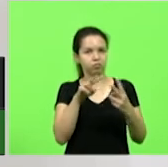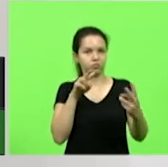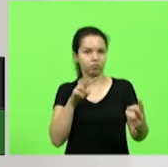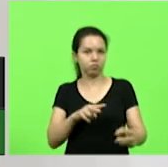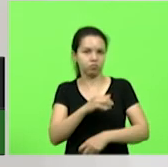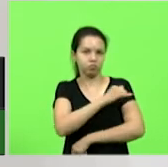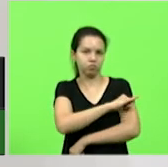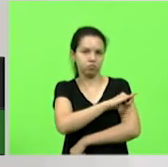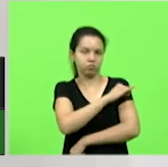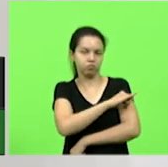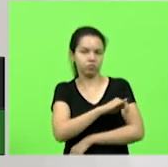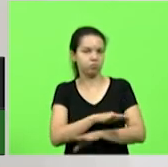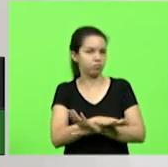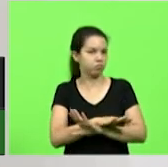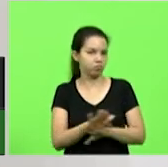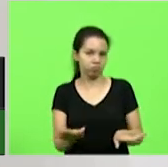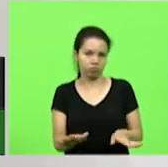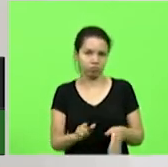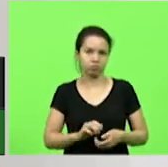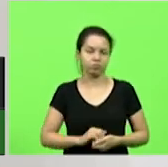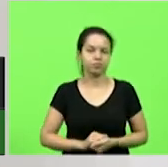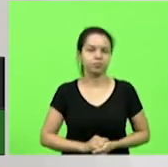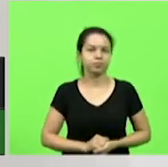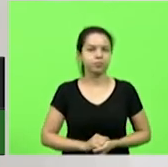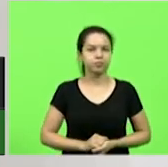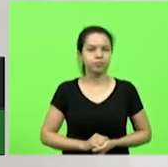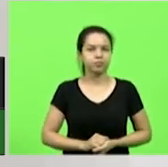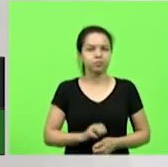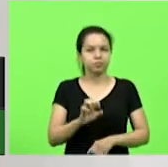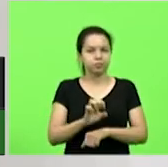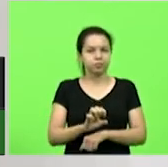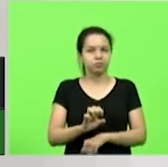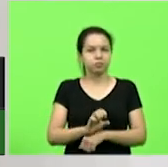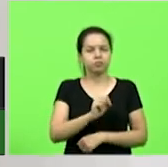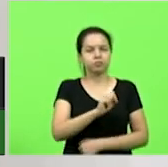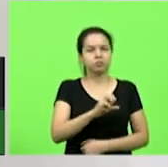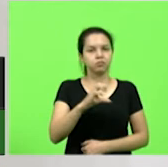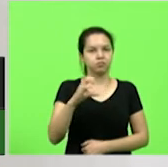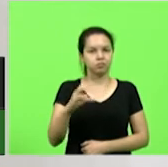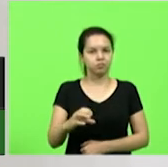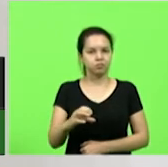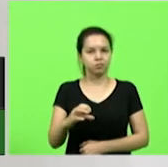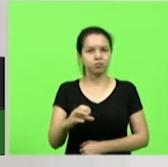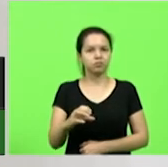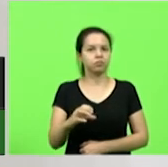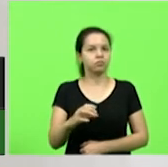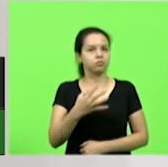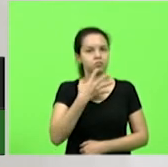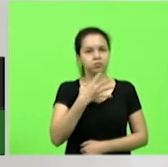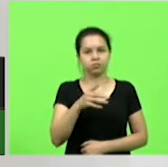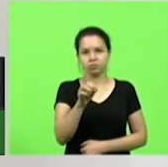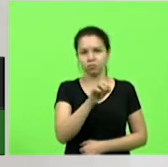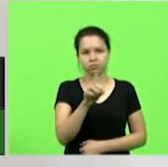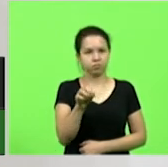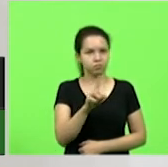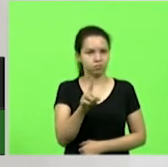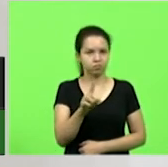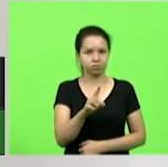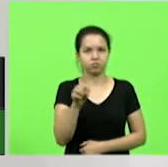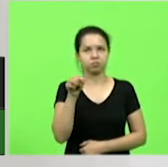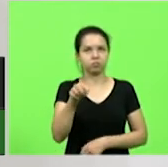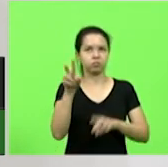Janeiro, e nada mais. O Estado de Santa Catarina não tem conhecimento desta